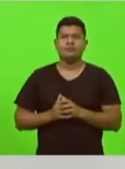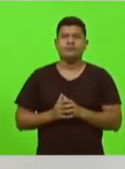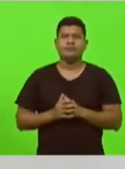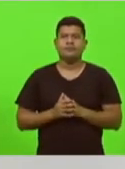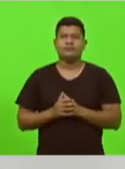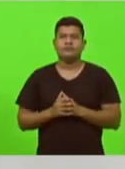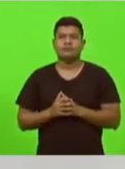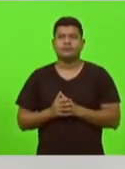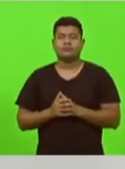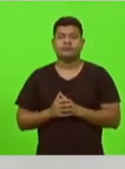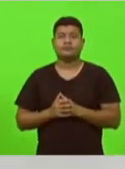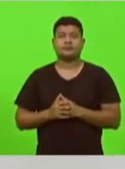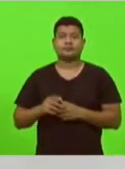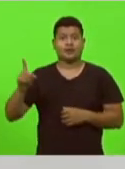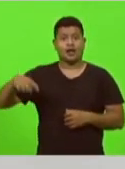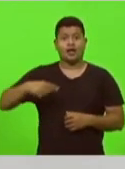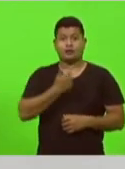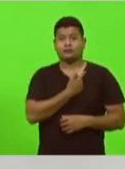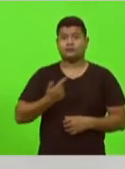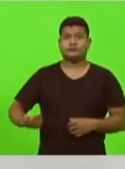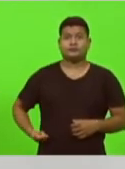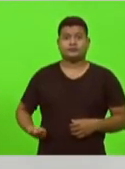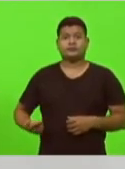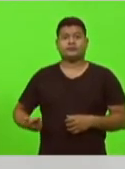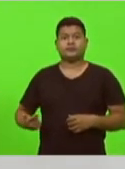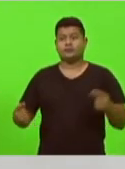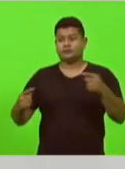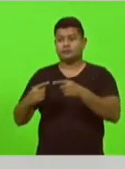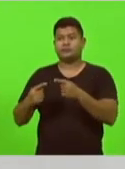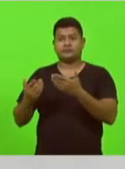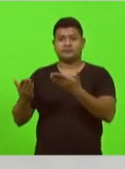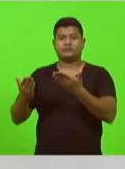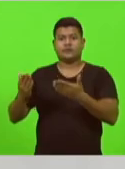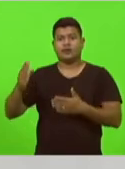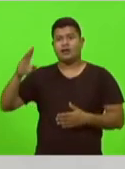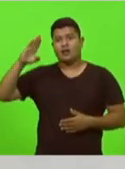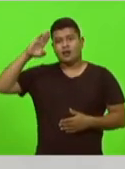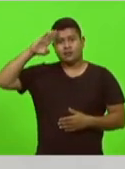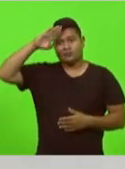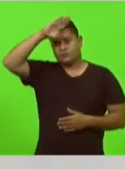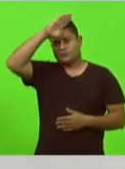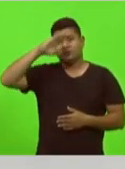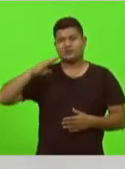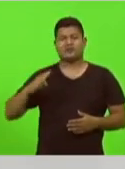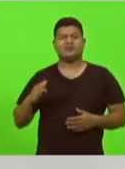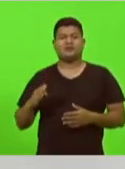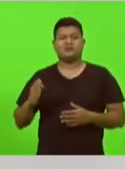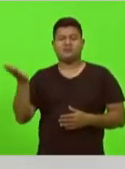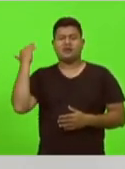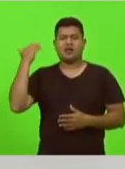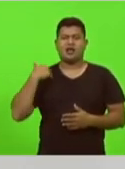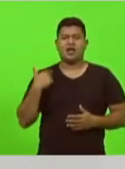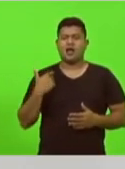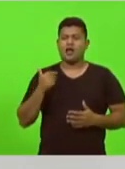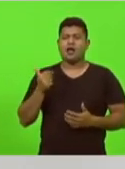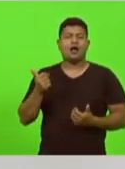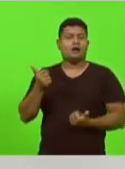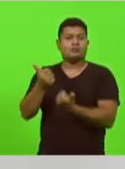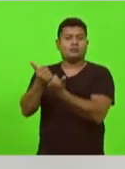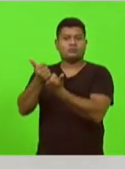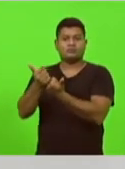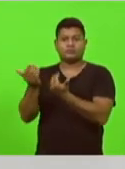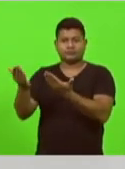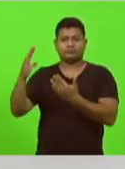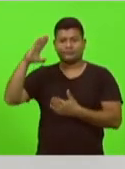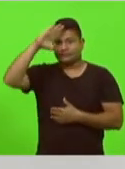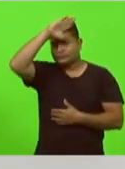E esse é o governador do Bolsonaro, né? Fez a arminha na campanha, né?